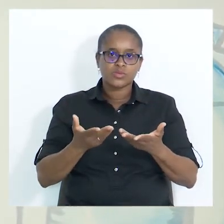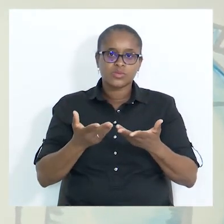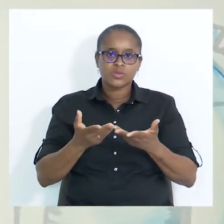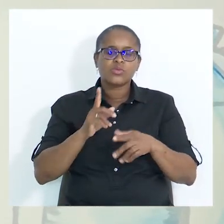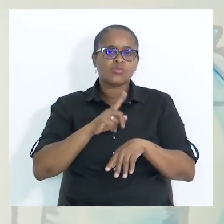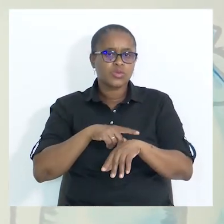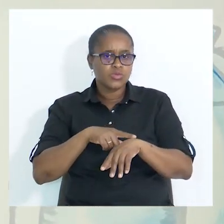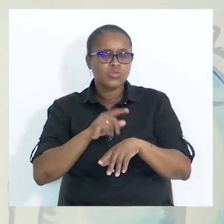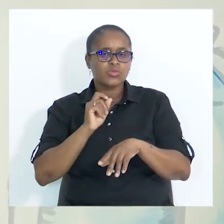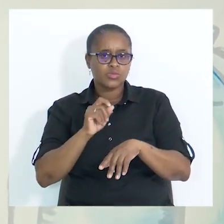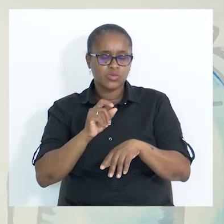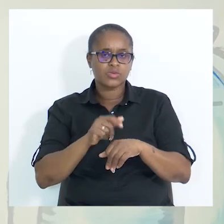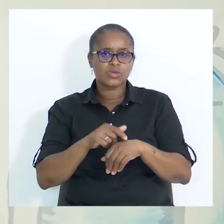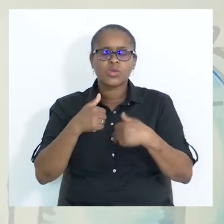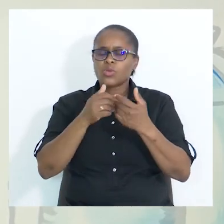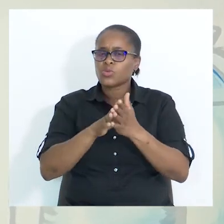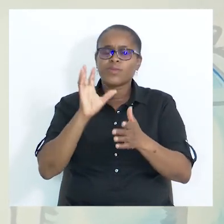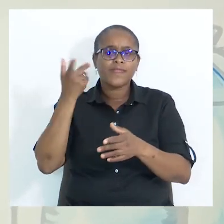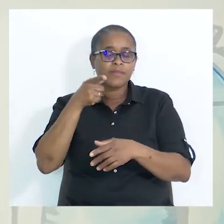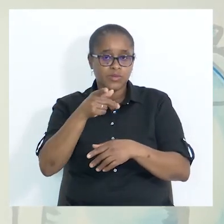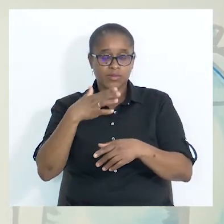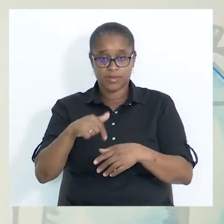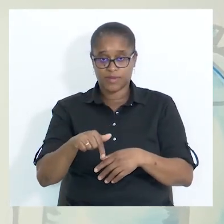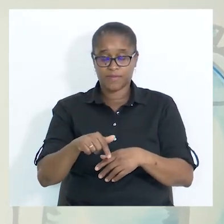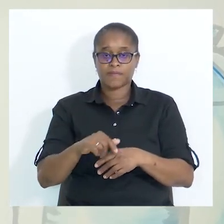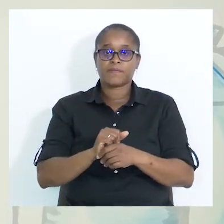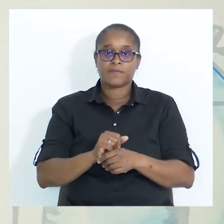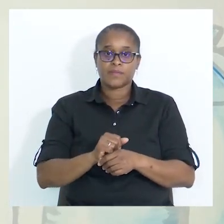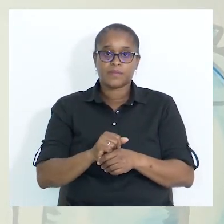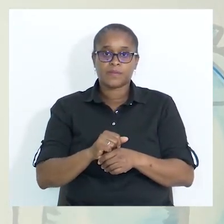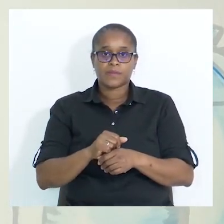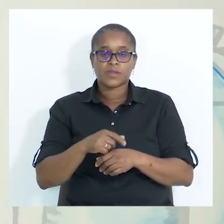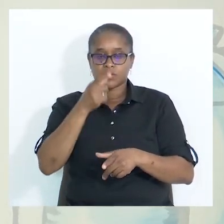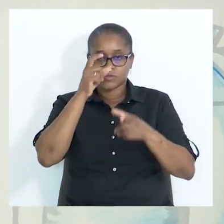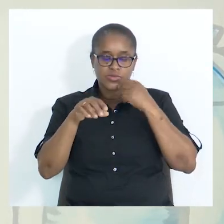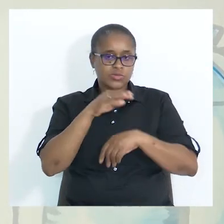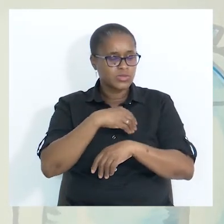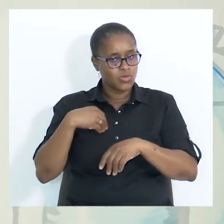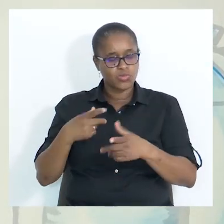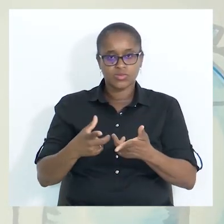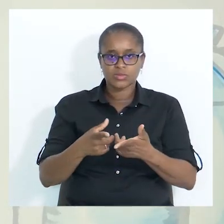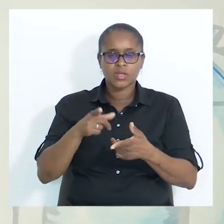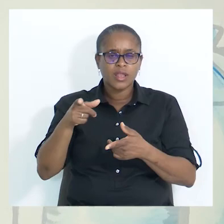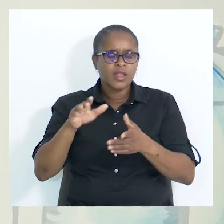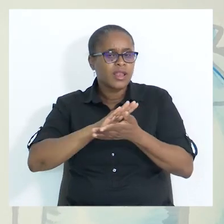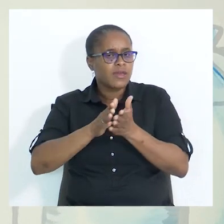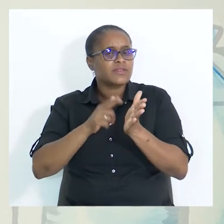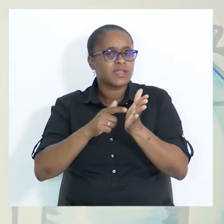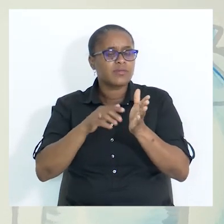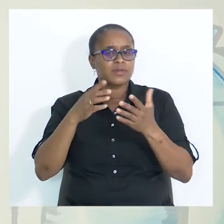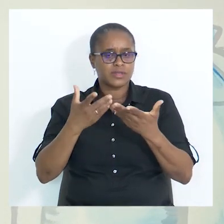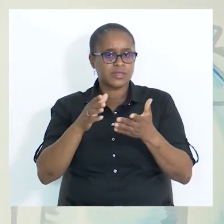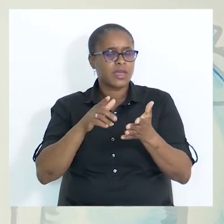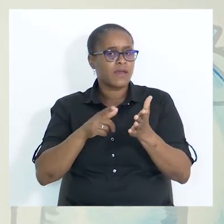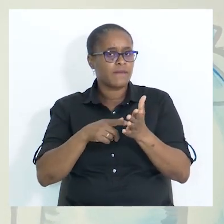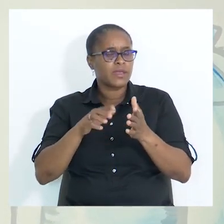os minutos, todo o tempo que puderes, com os agentes sanitários. Lava sempre as mãos com muita